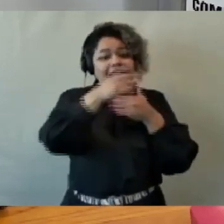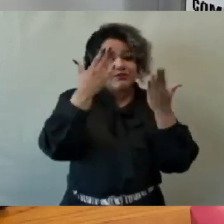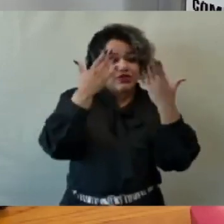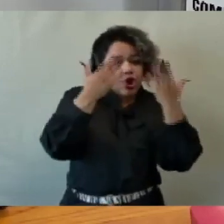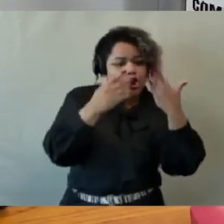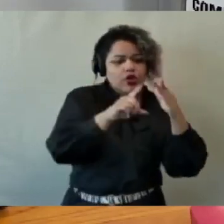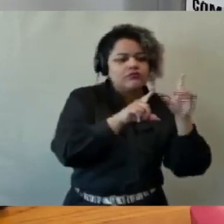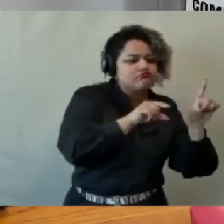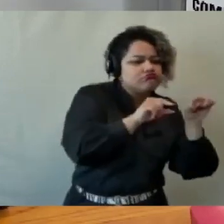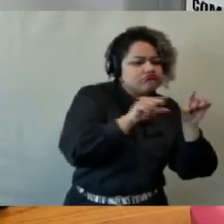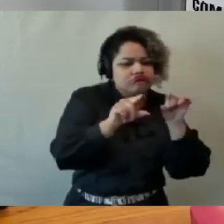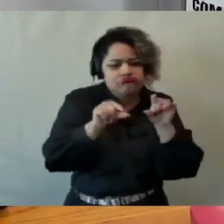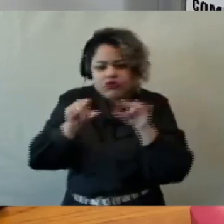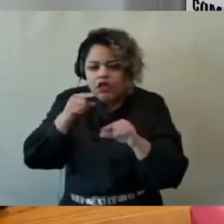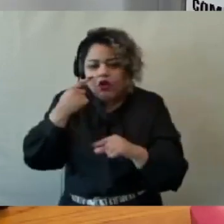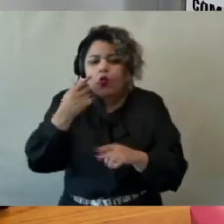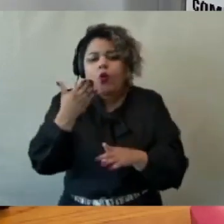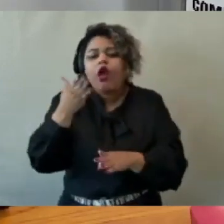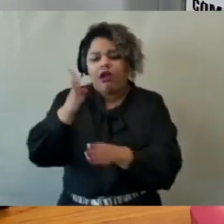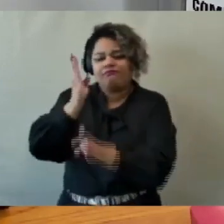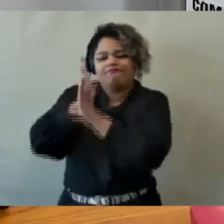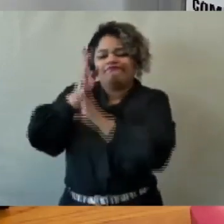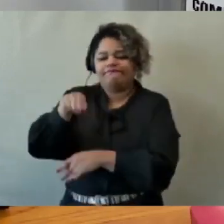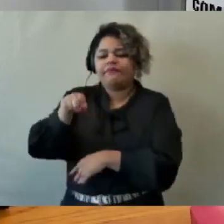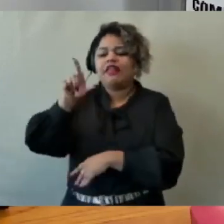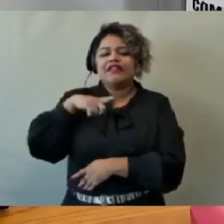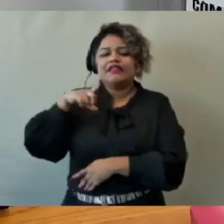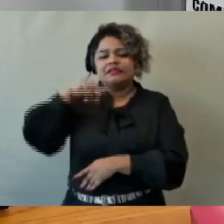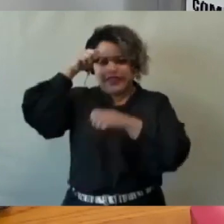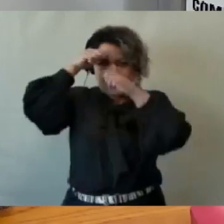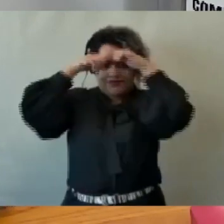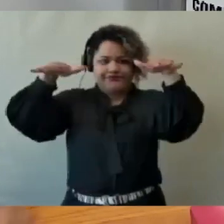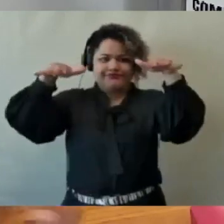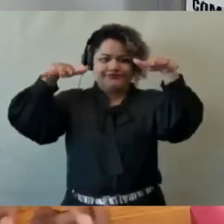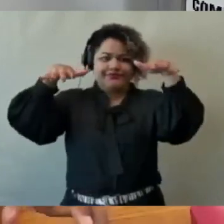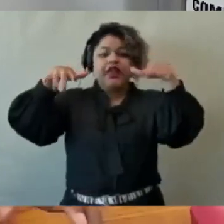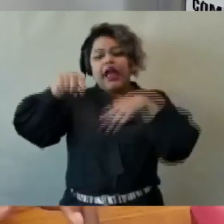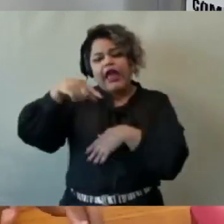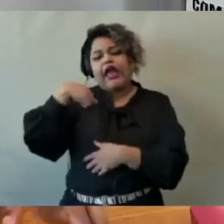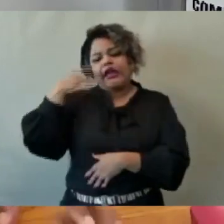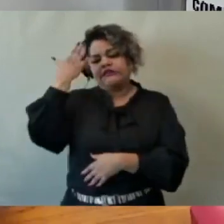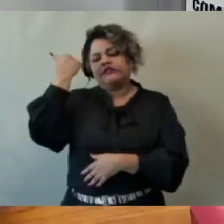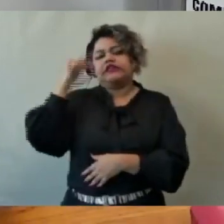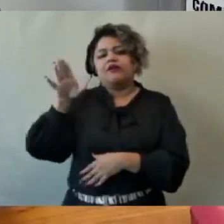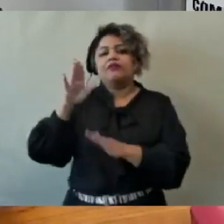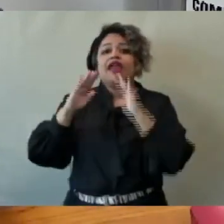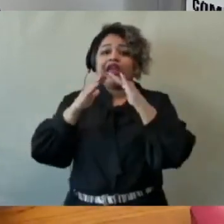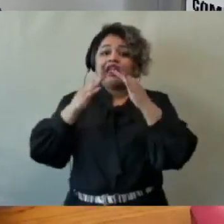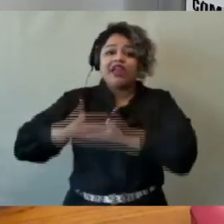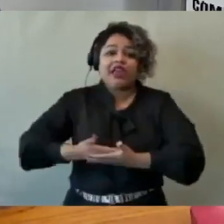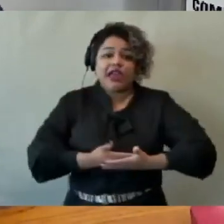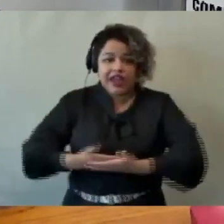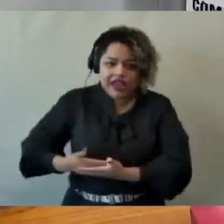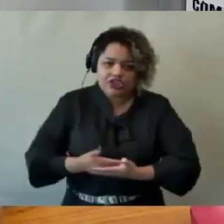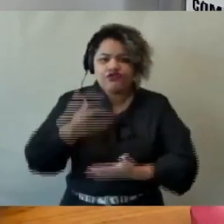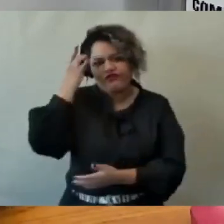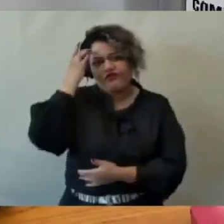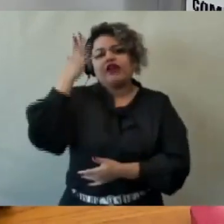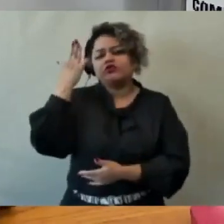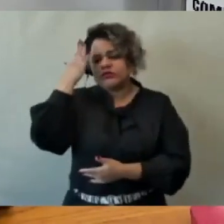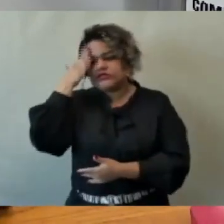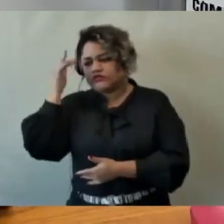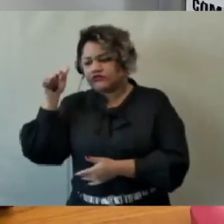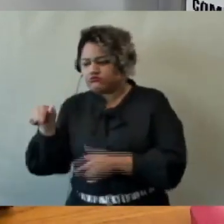tem TEA. E aí facilita para as creches, né, que agora eu já sei, essa criança aqui é normal, essa criança